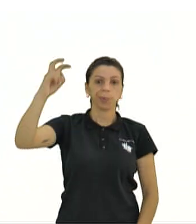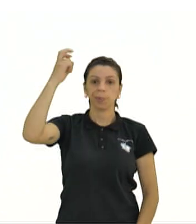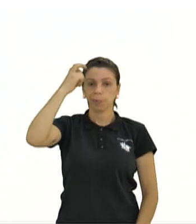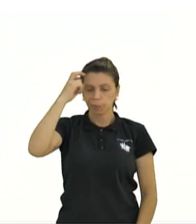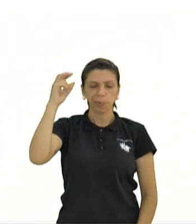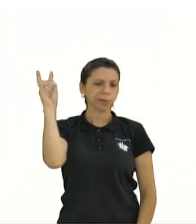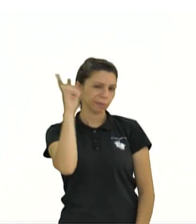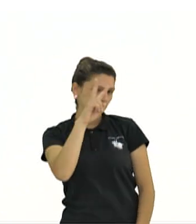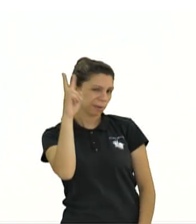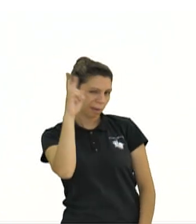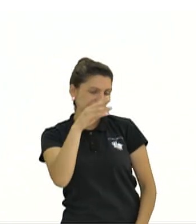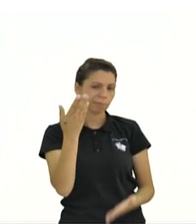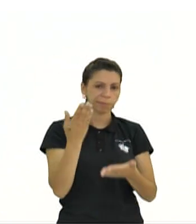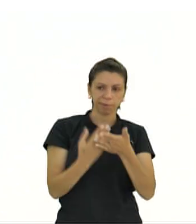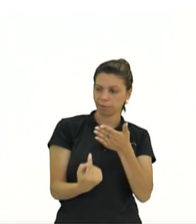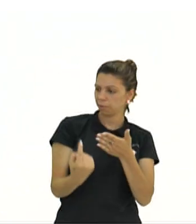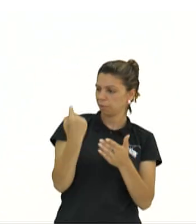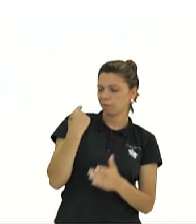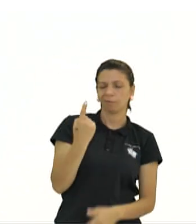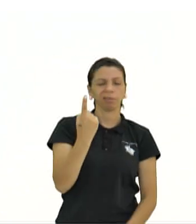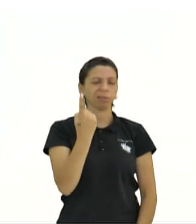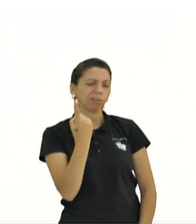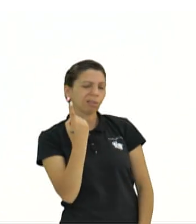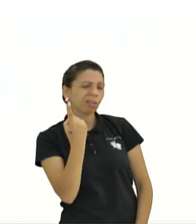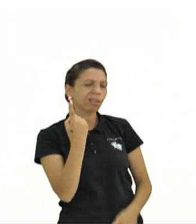Vocês lembram lá da aula